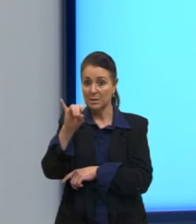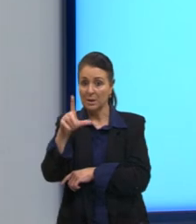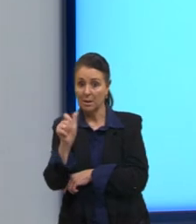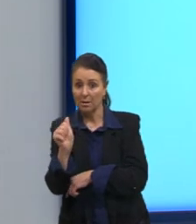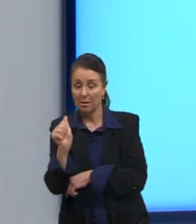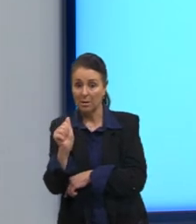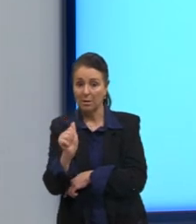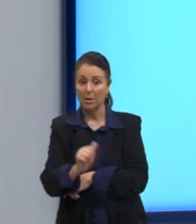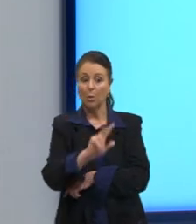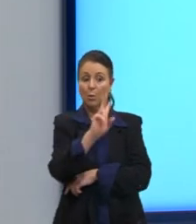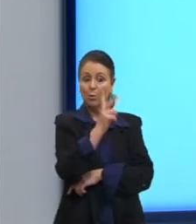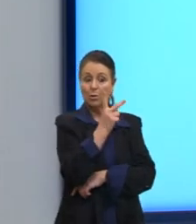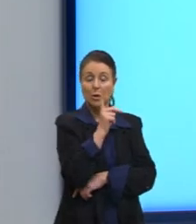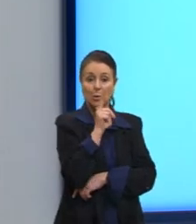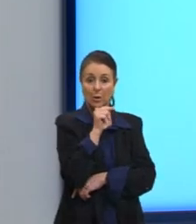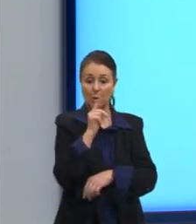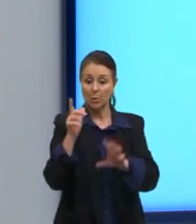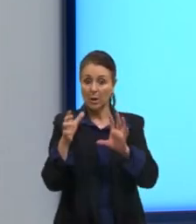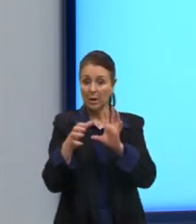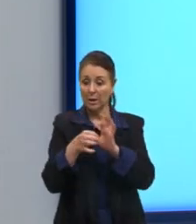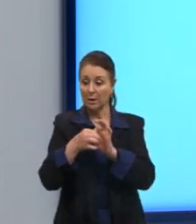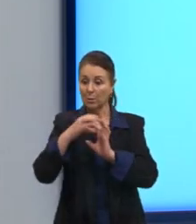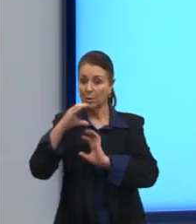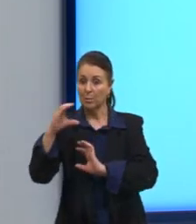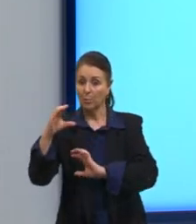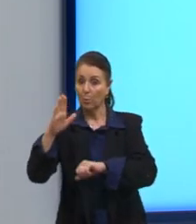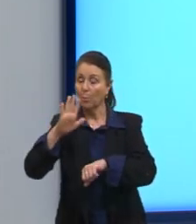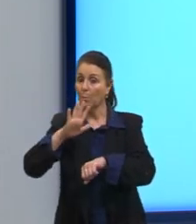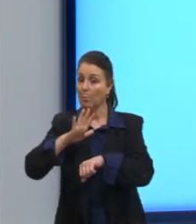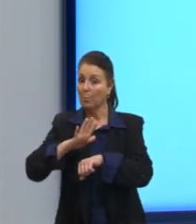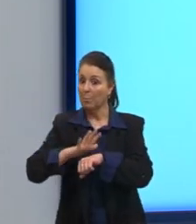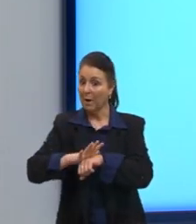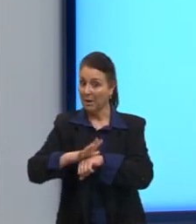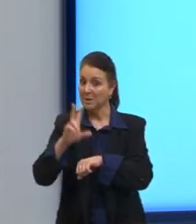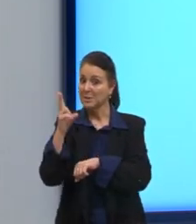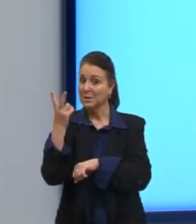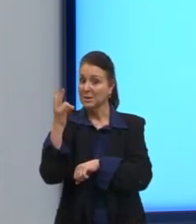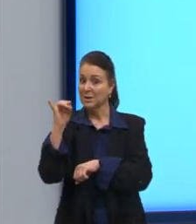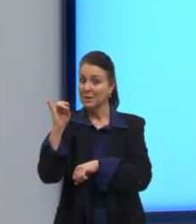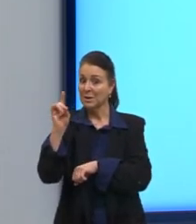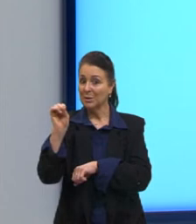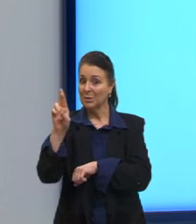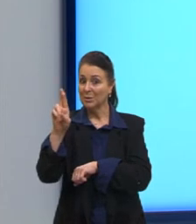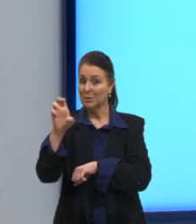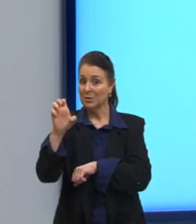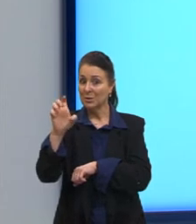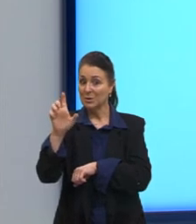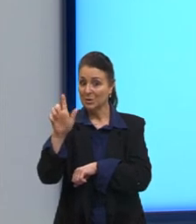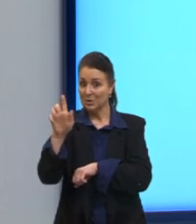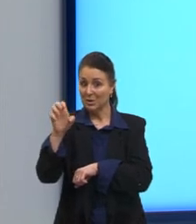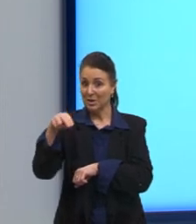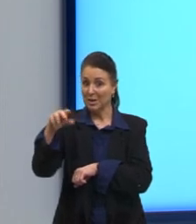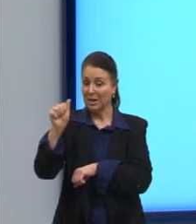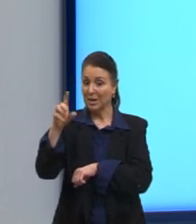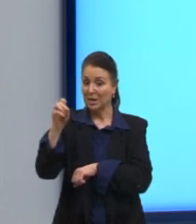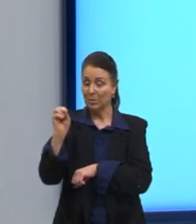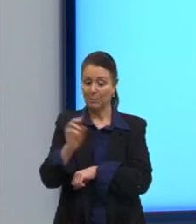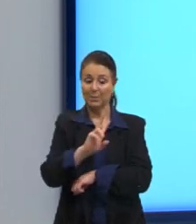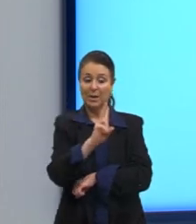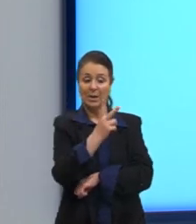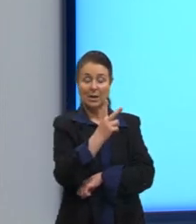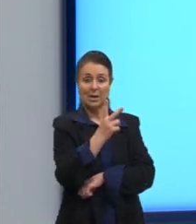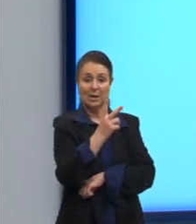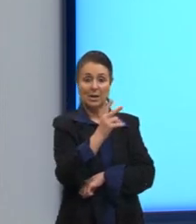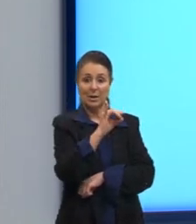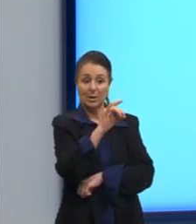o hidrogênio da água vai se ligar aquele carbono Mais hidrogenado enquanto a hidroxila vai ser legal o carbono da